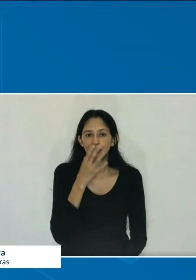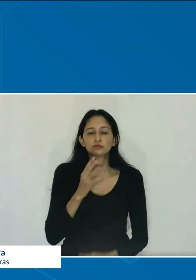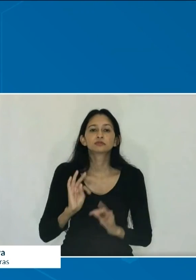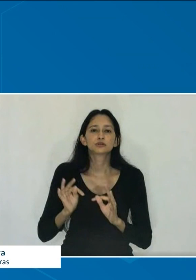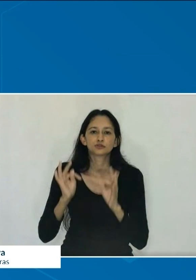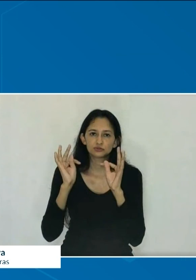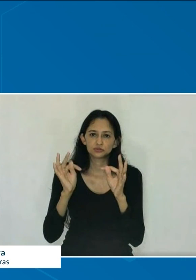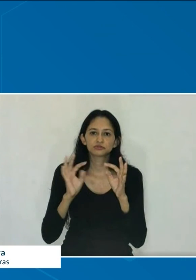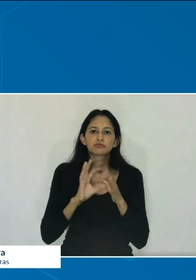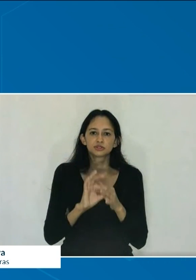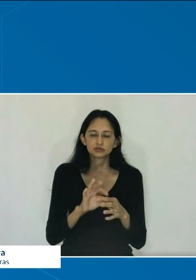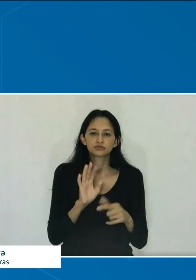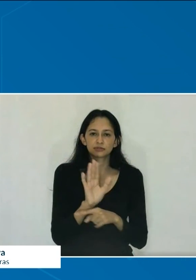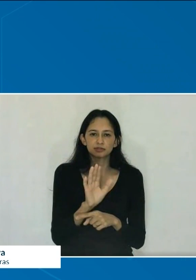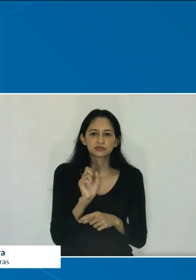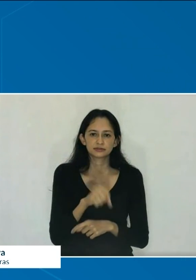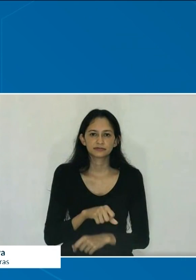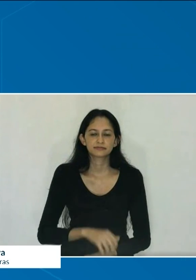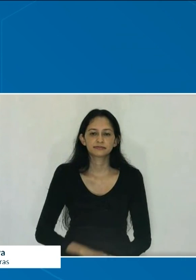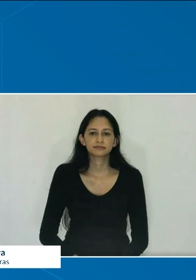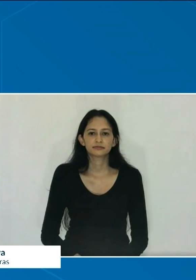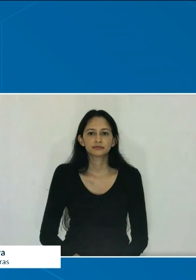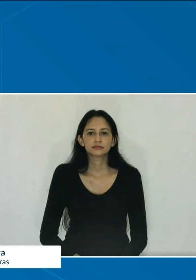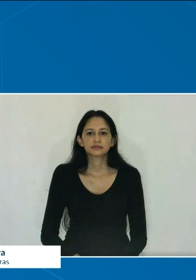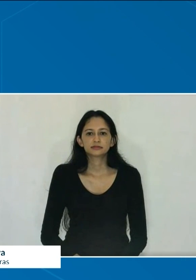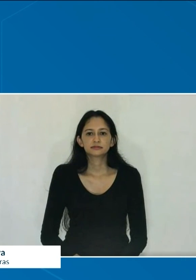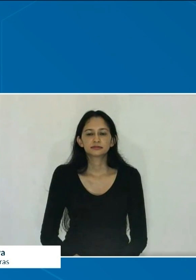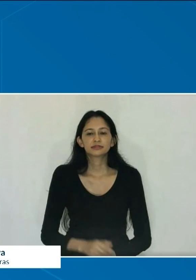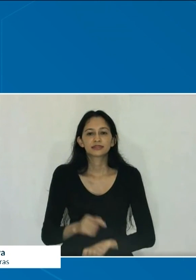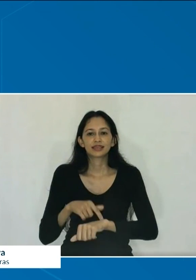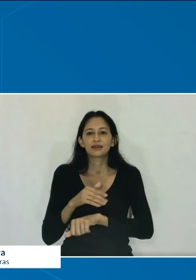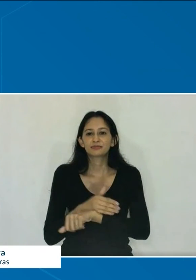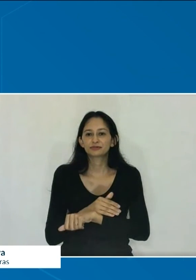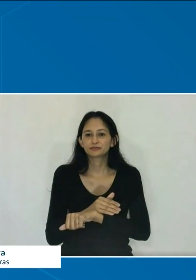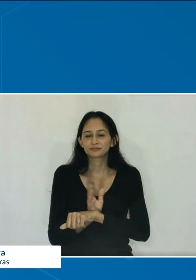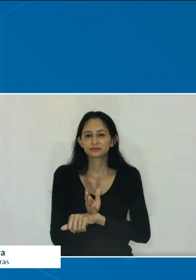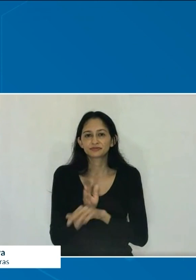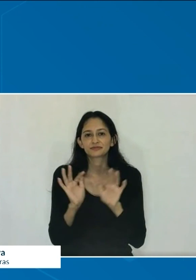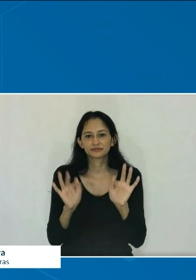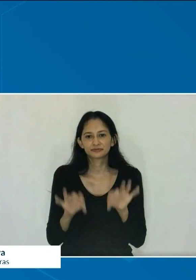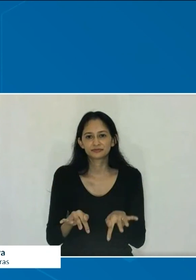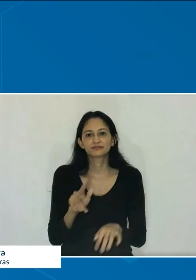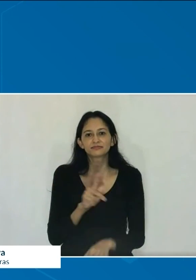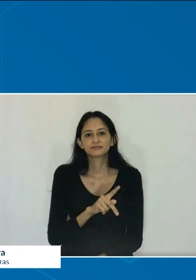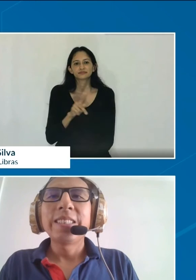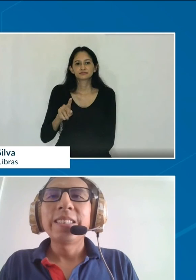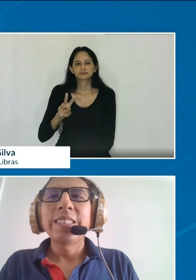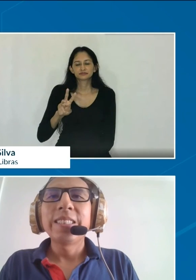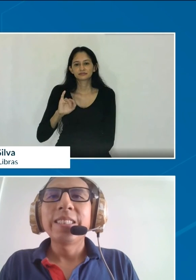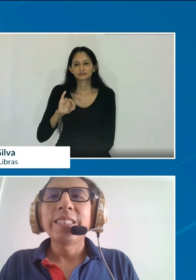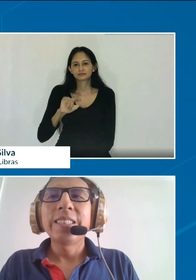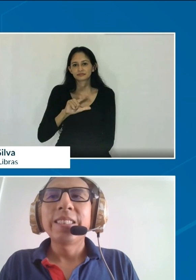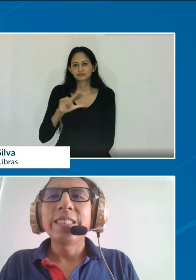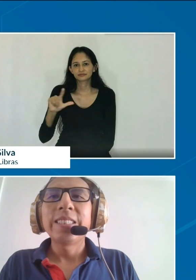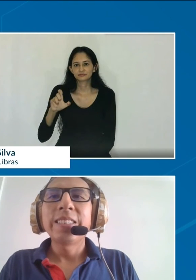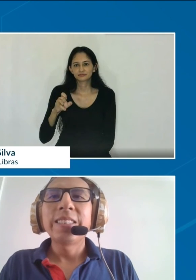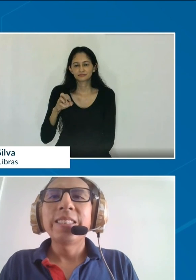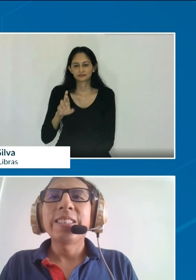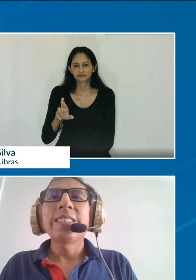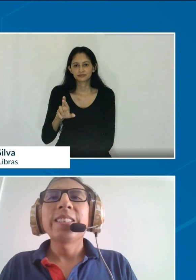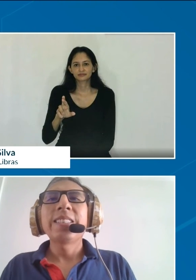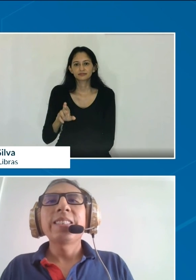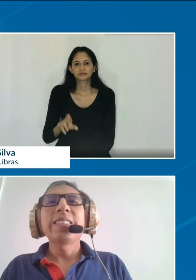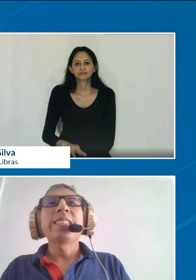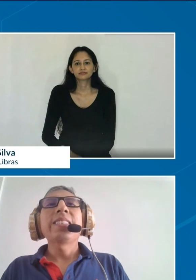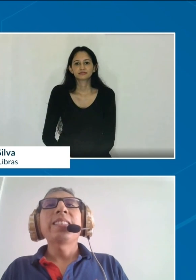melhorar a mobilidade. Perfeito. Olha, o nosso tempo já está assim, quase esgotado. Eu sei que o professor Willer ainda quer fazer um comentário.